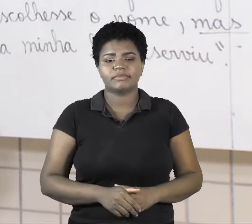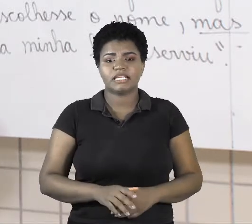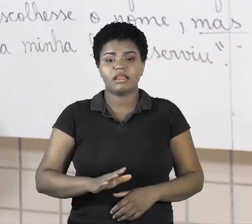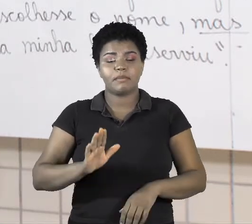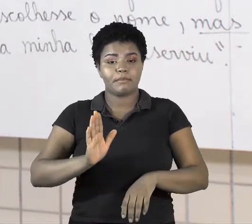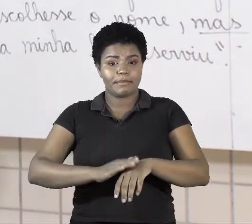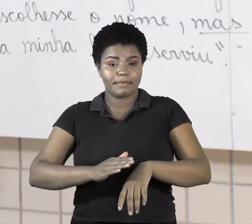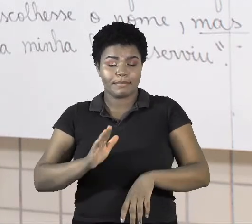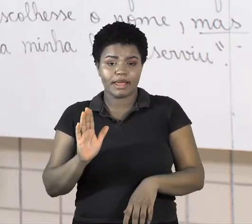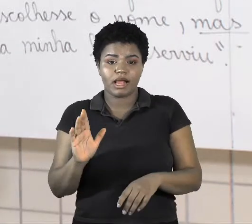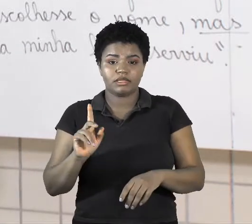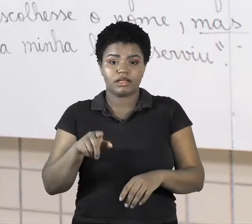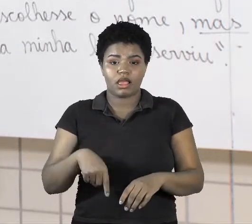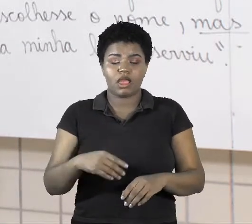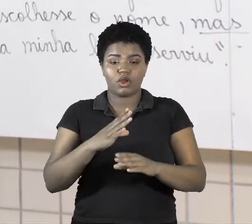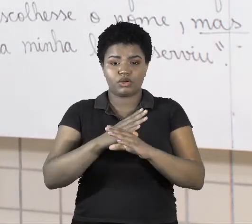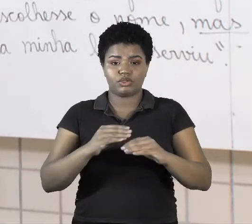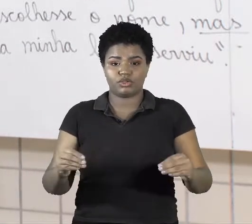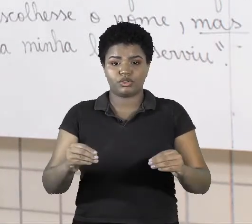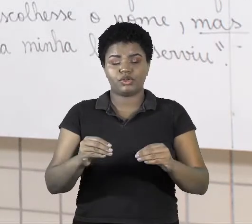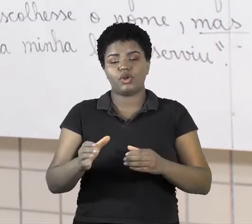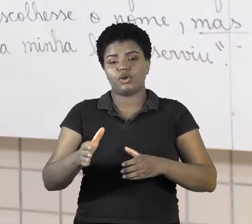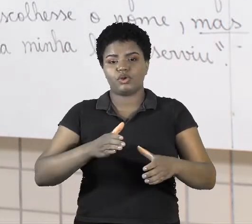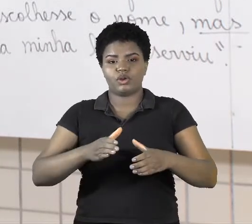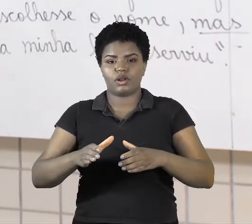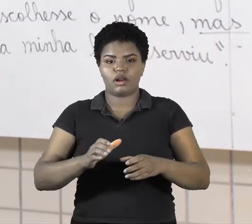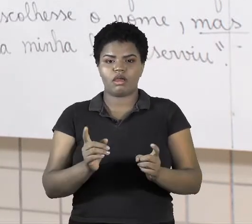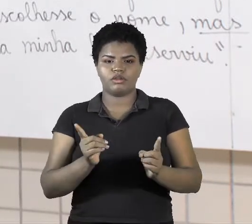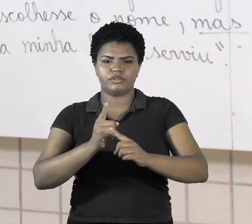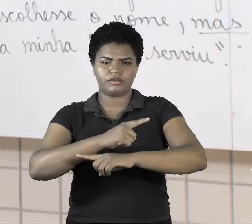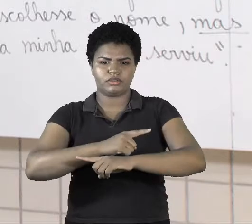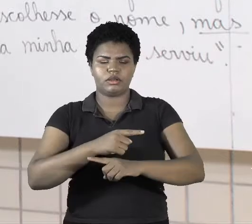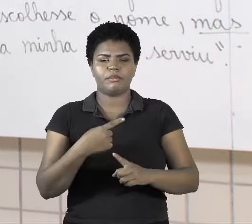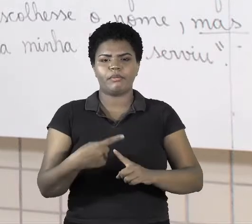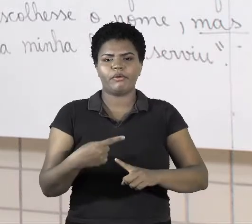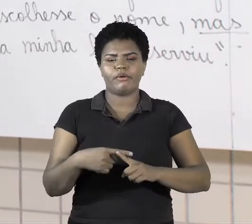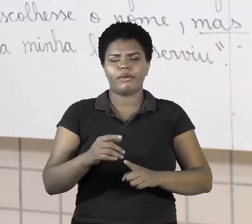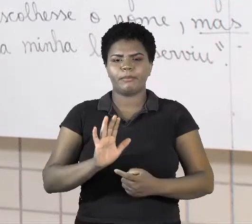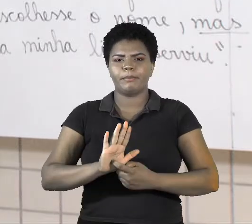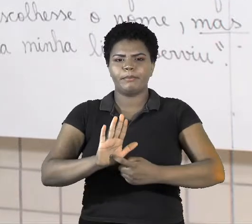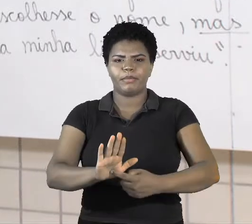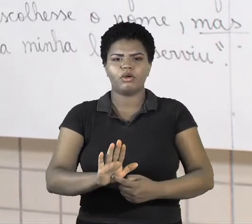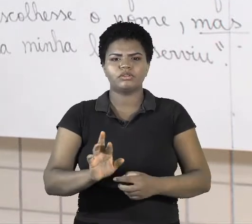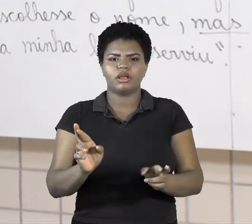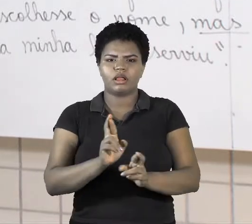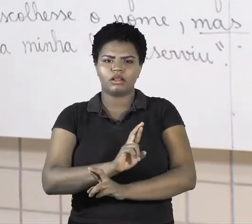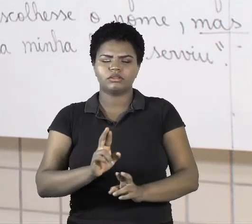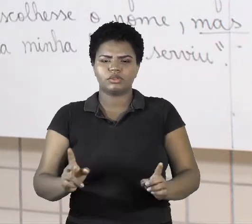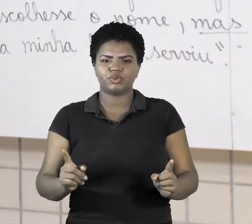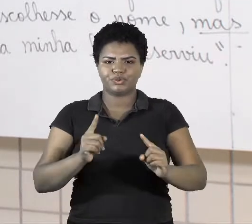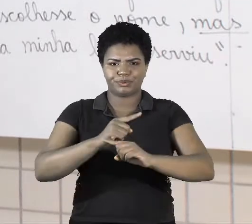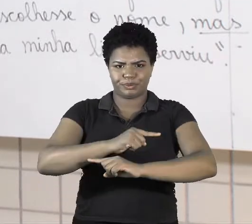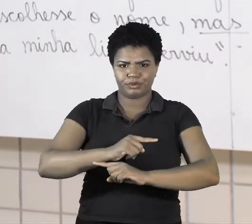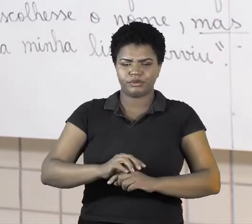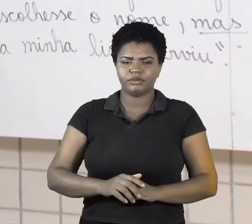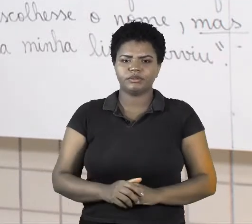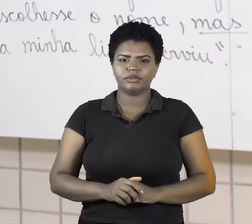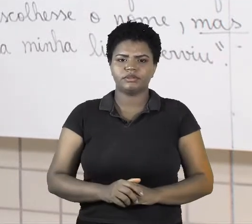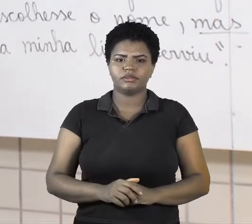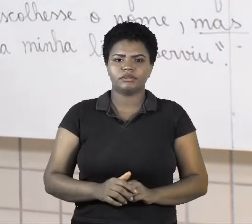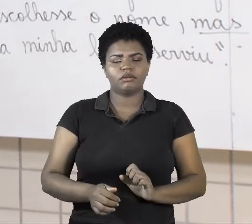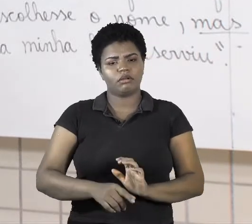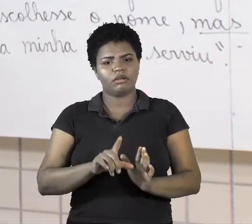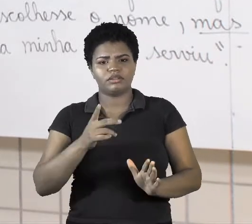conjunção coordenativa adversativa, porque ela vai estabelecer uma relação de oposição. Antes, o que